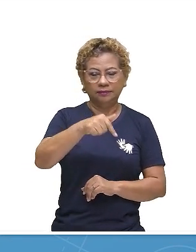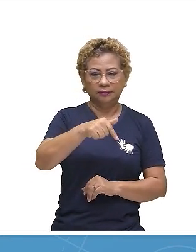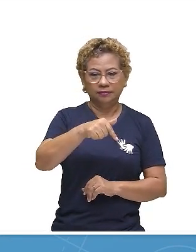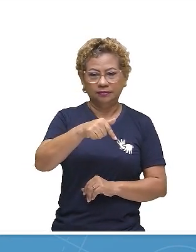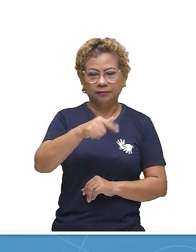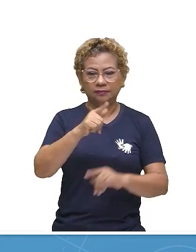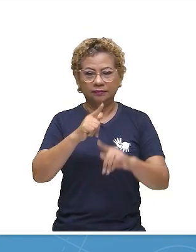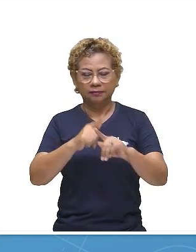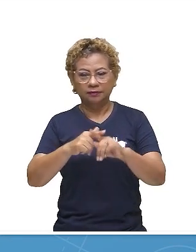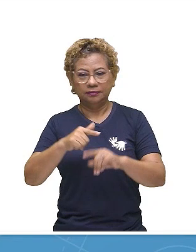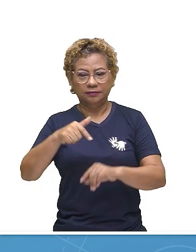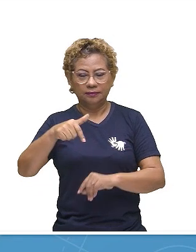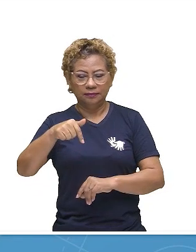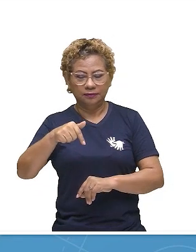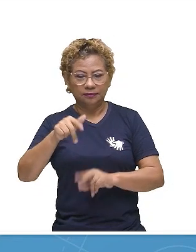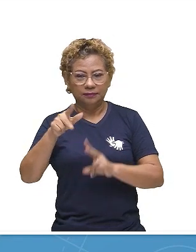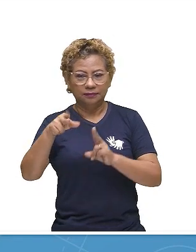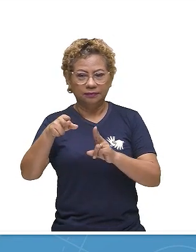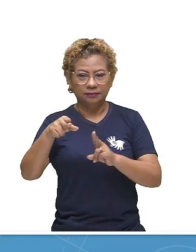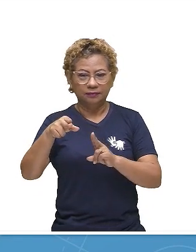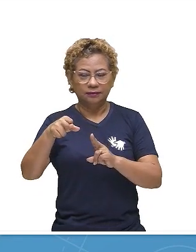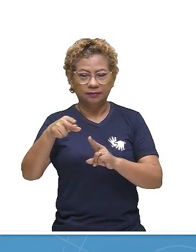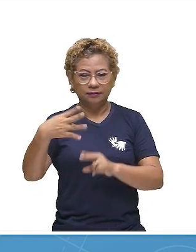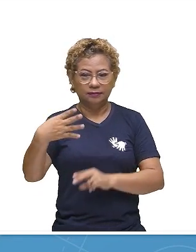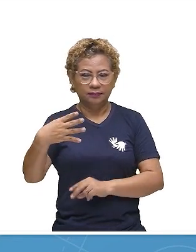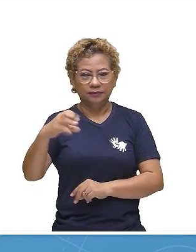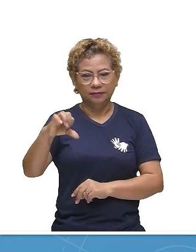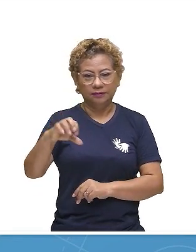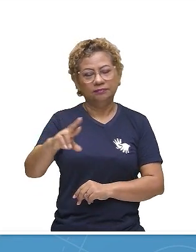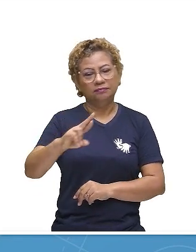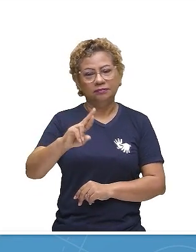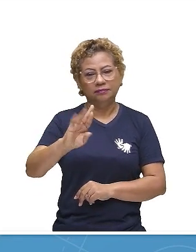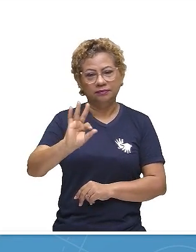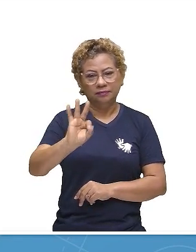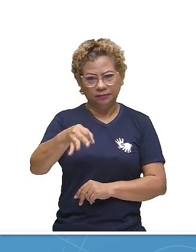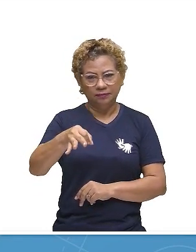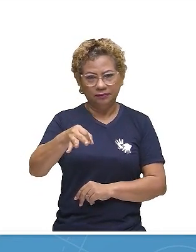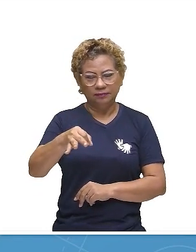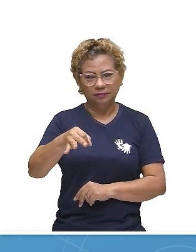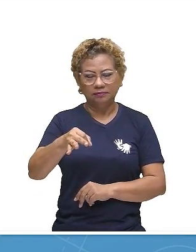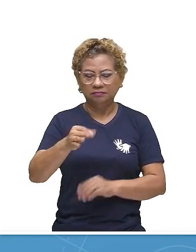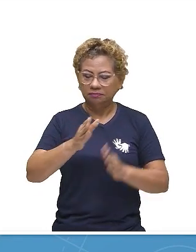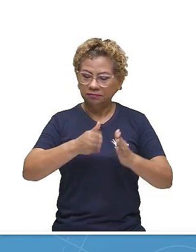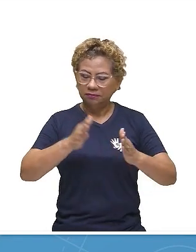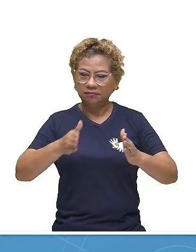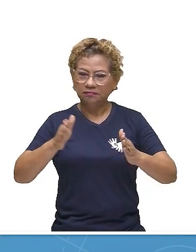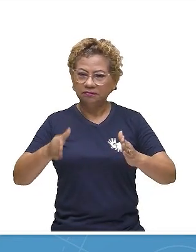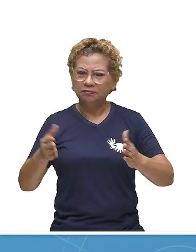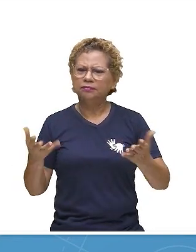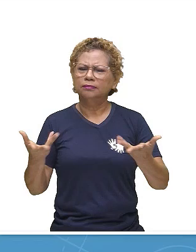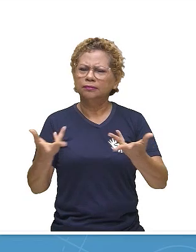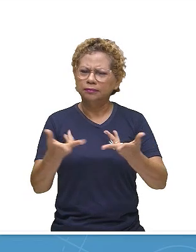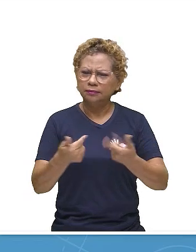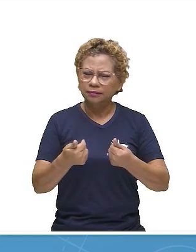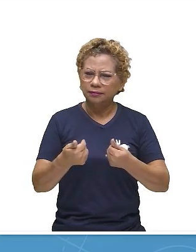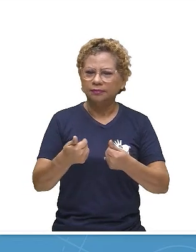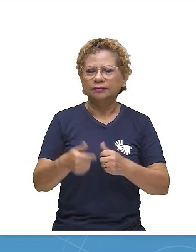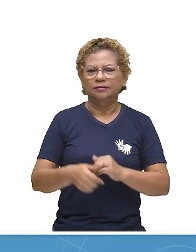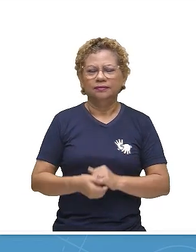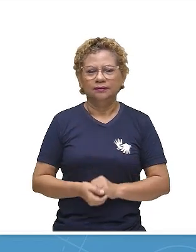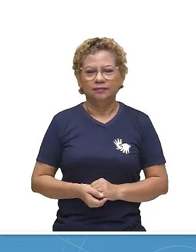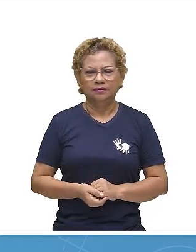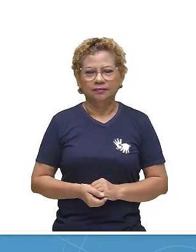a 7. Mas ela desenvolveu aqui tudo tintim por tintim, né? De acordo com a propriedade fundamental dos radicais. Ó, raiz quadrada